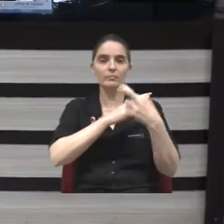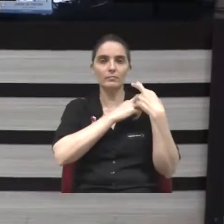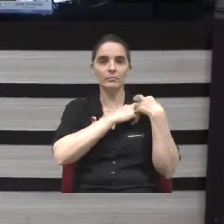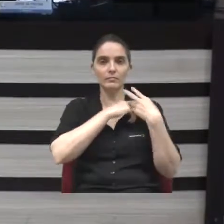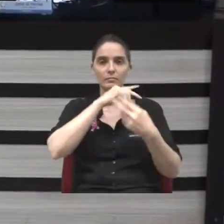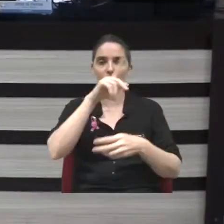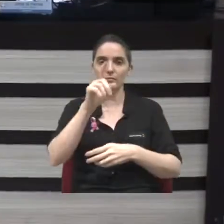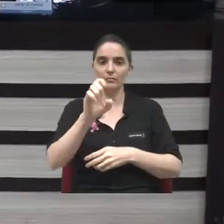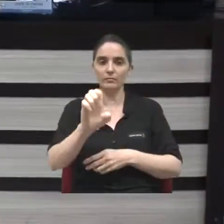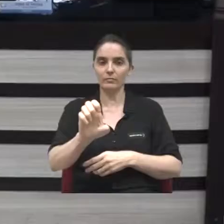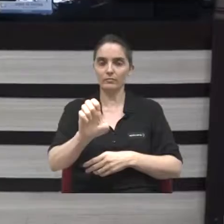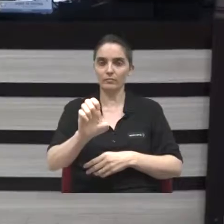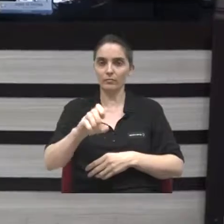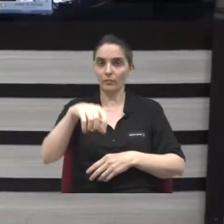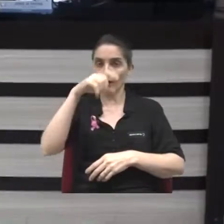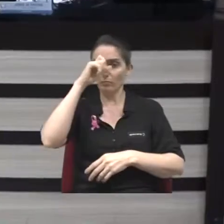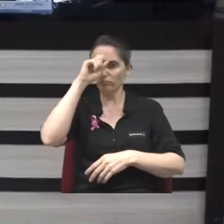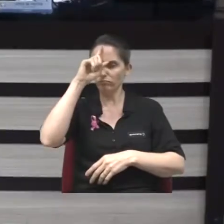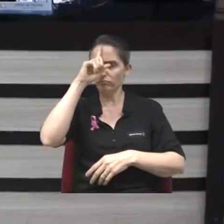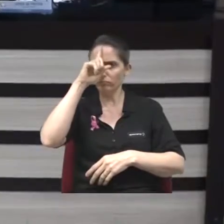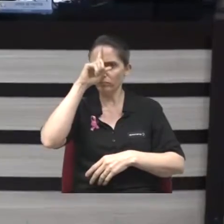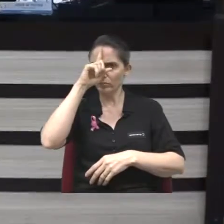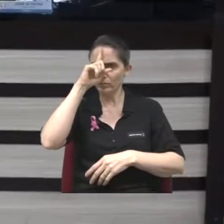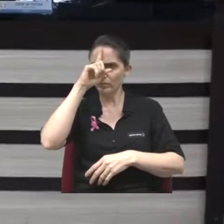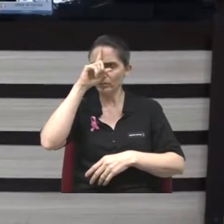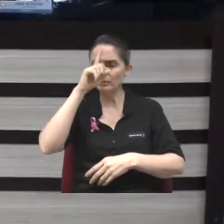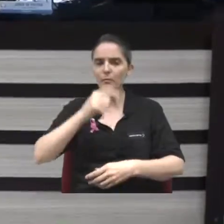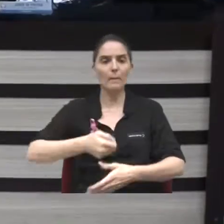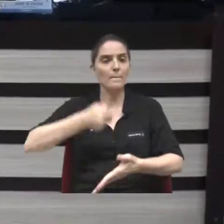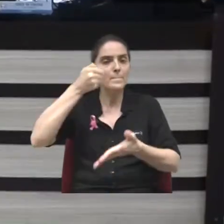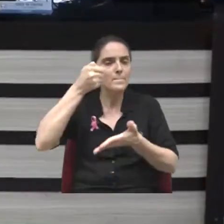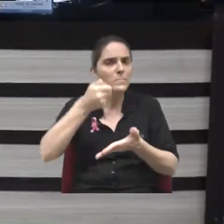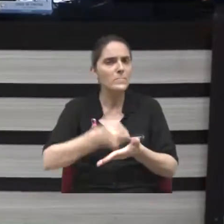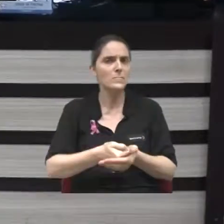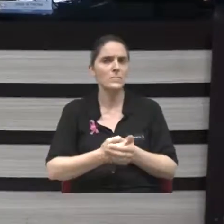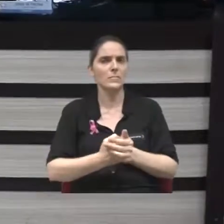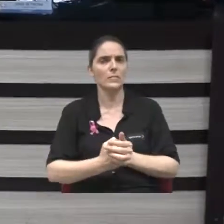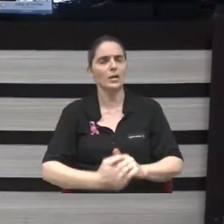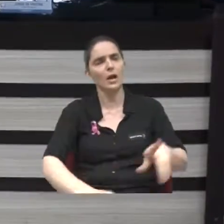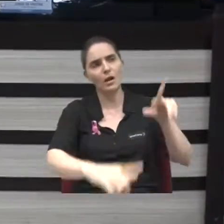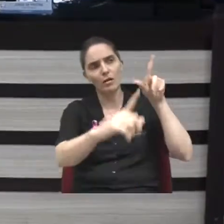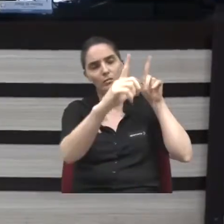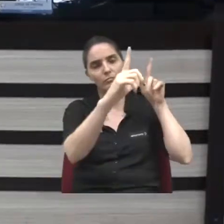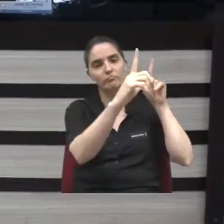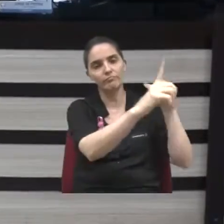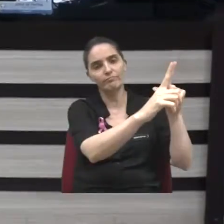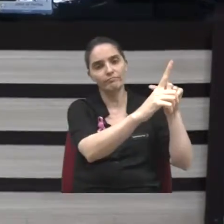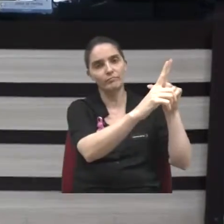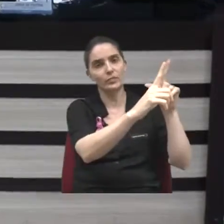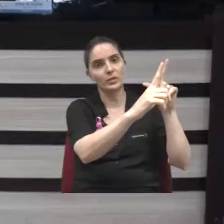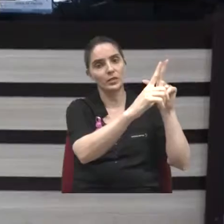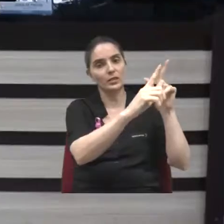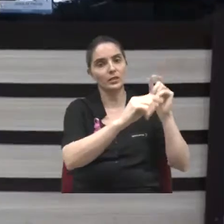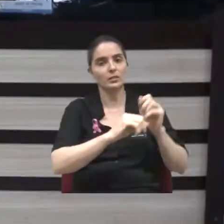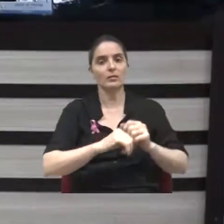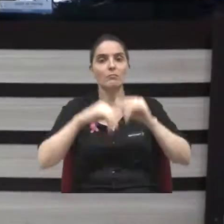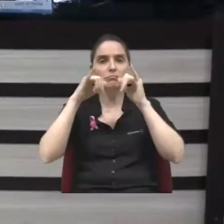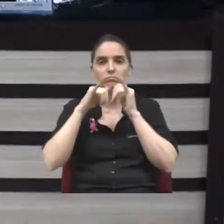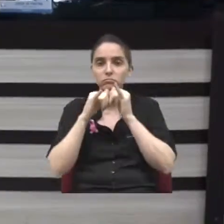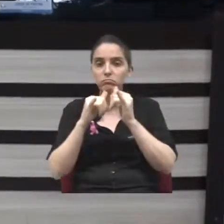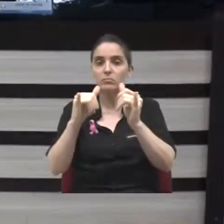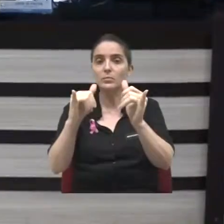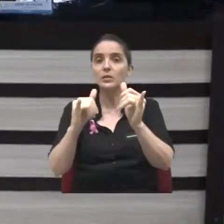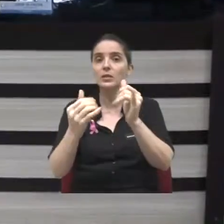José Roberto Bernardo, Zé da Mix, que dispõe sobre a obrigatoriedade da fixação de cartazes sobre